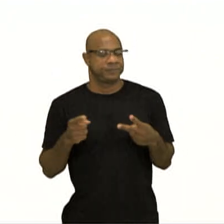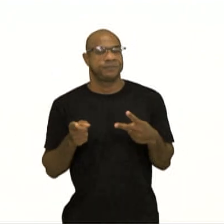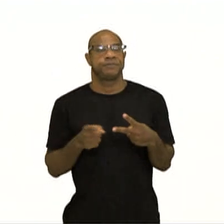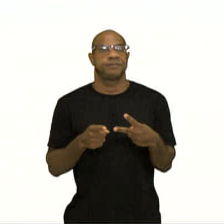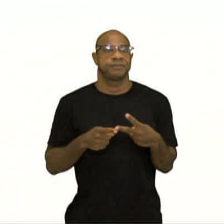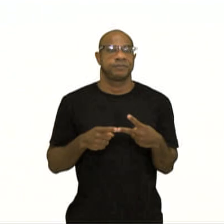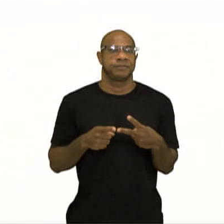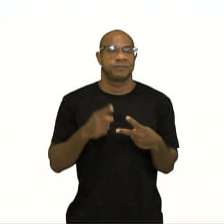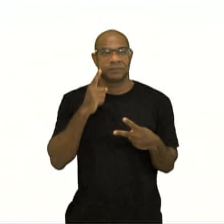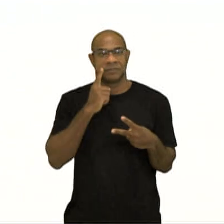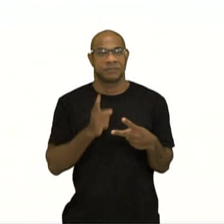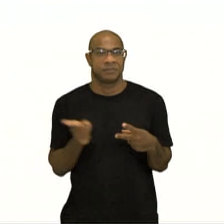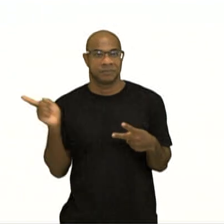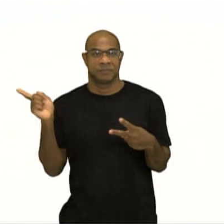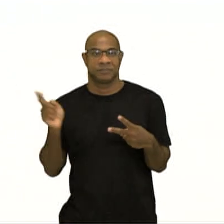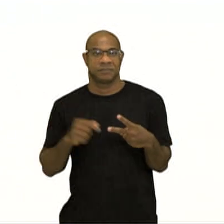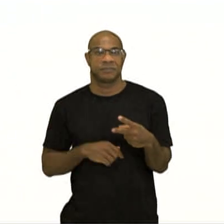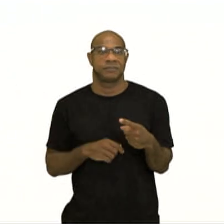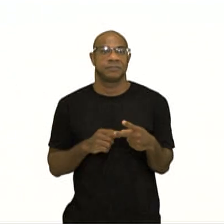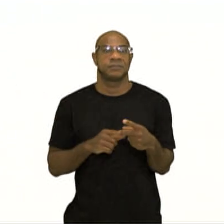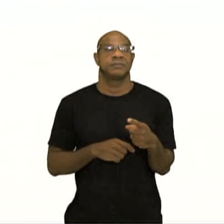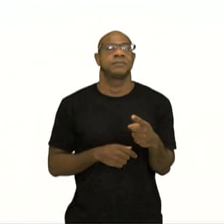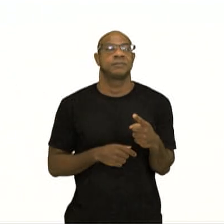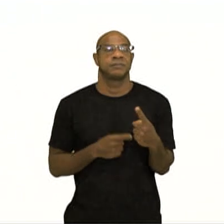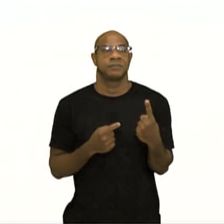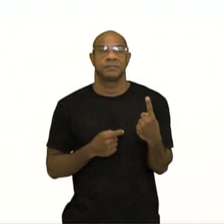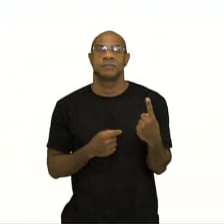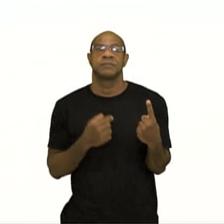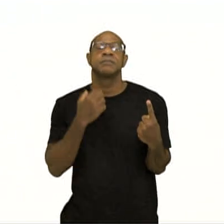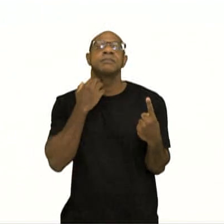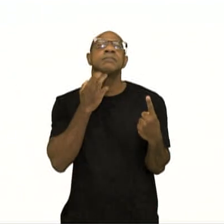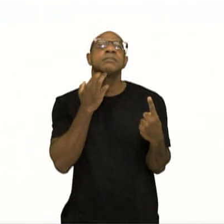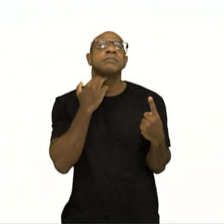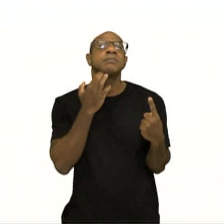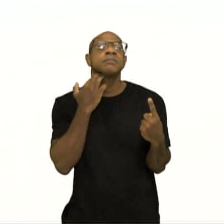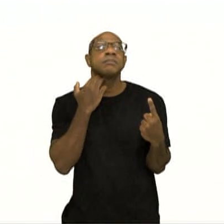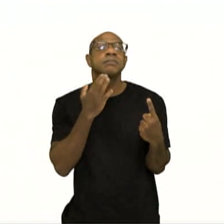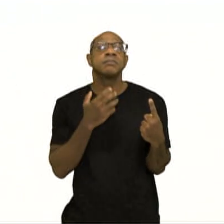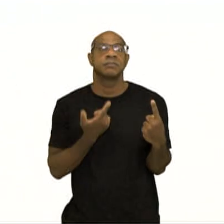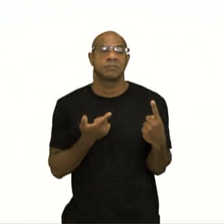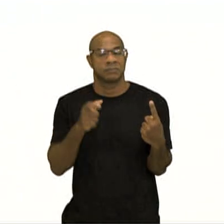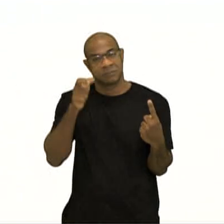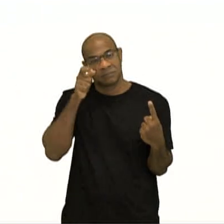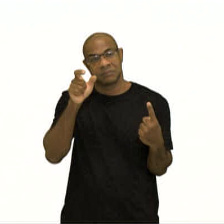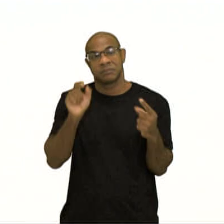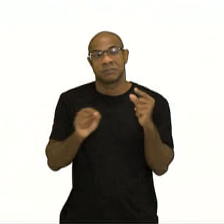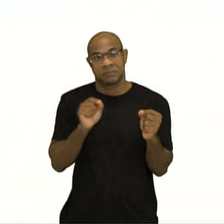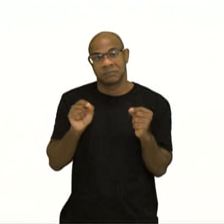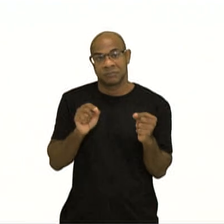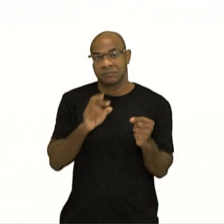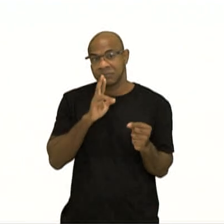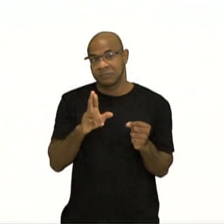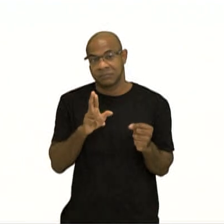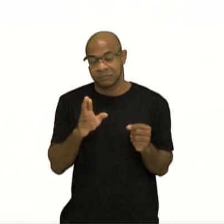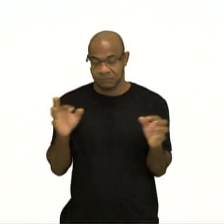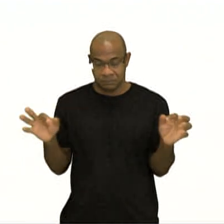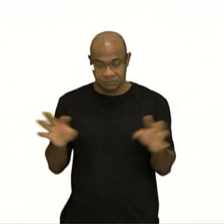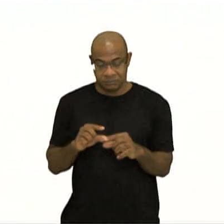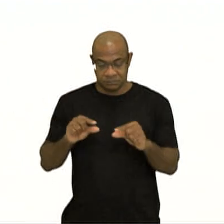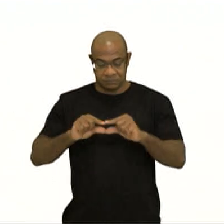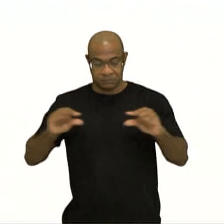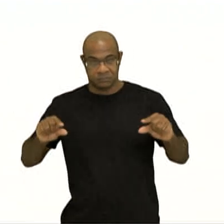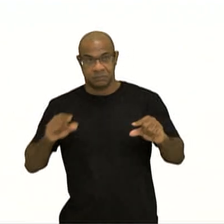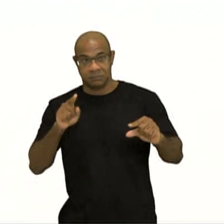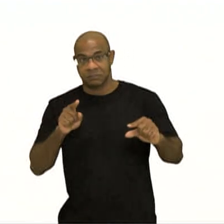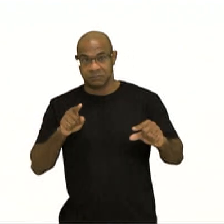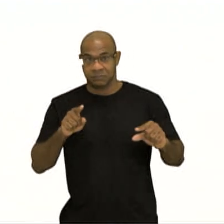when my smartphone run out of memory. É interessante de você responder de forma completa, porque querendo ou não, assim